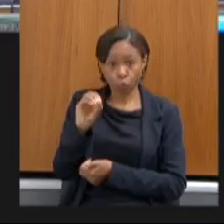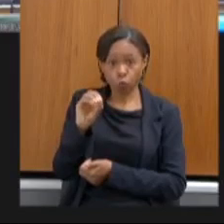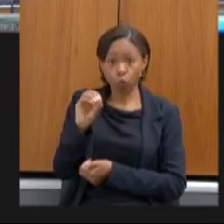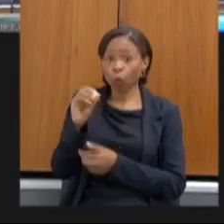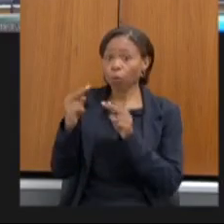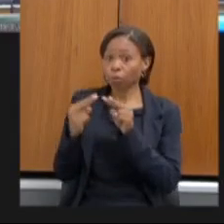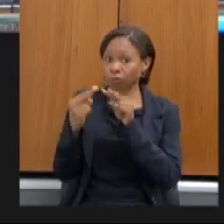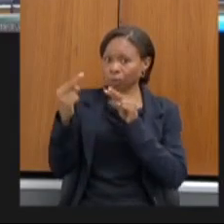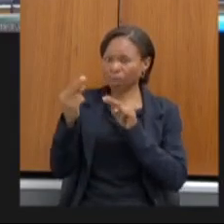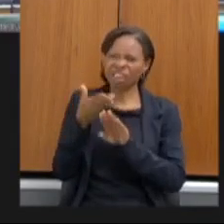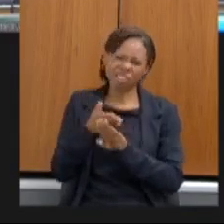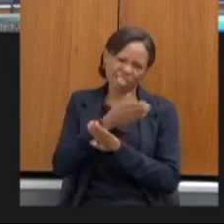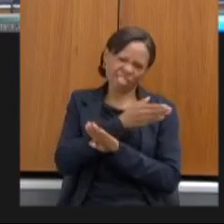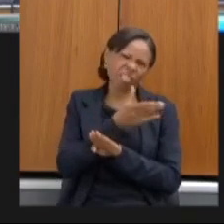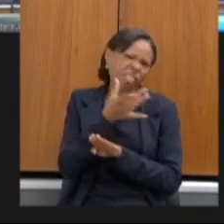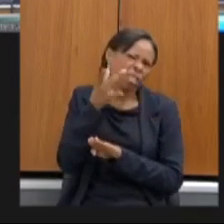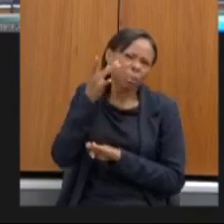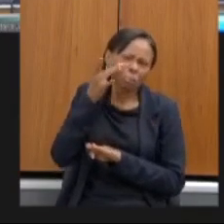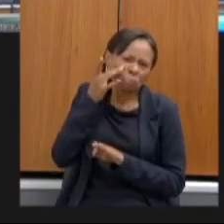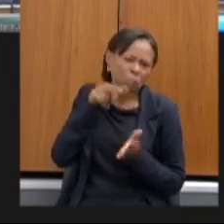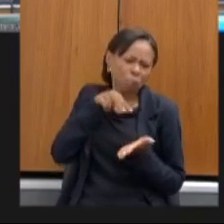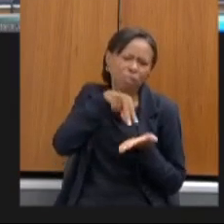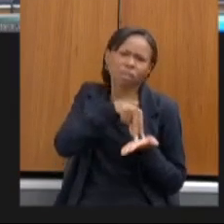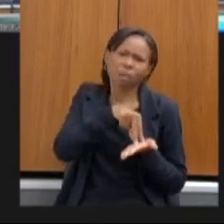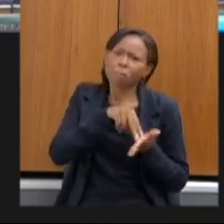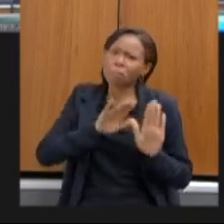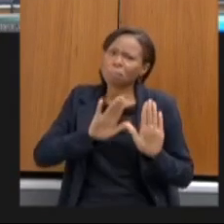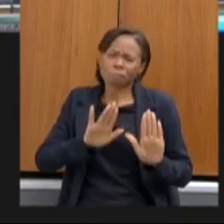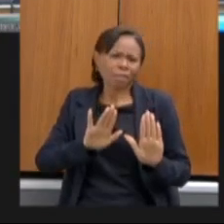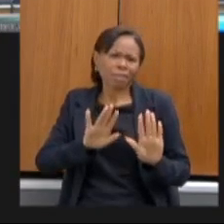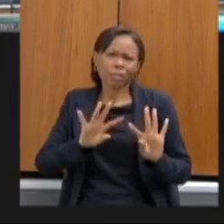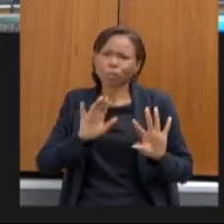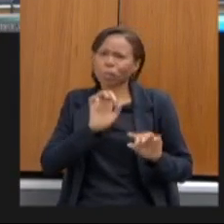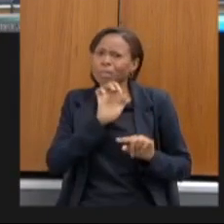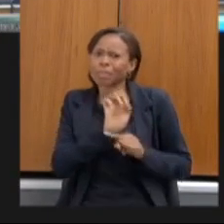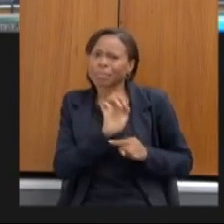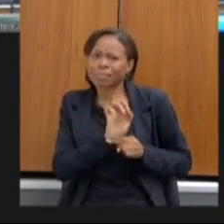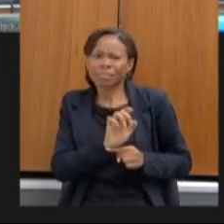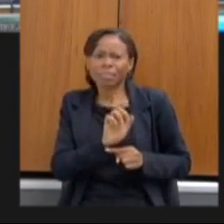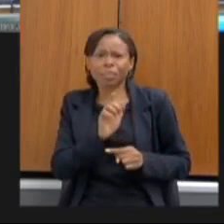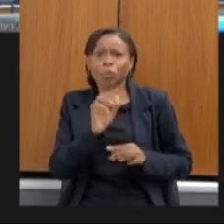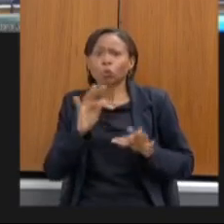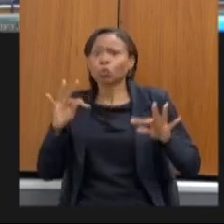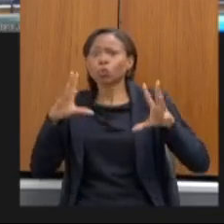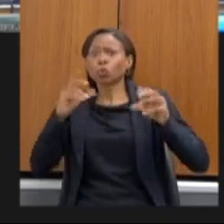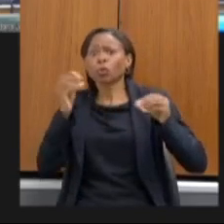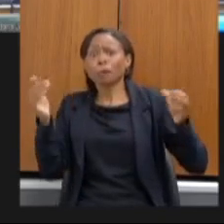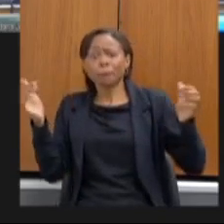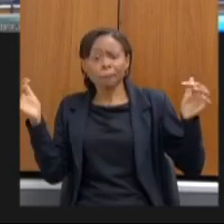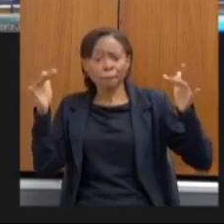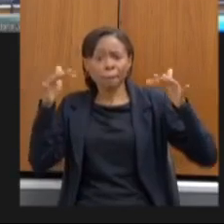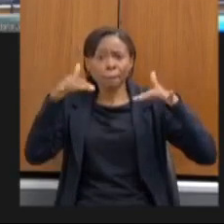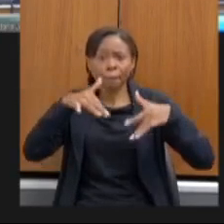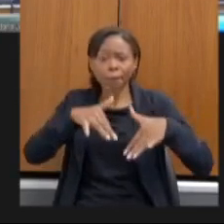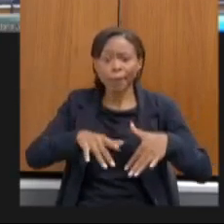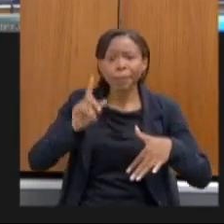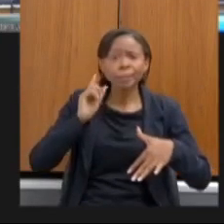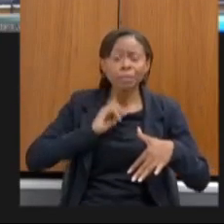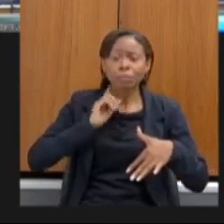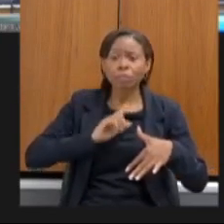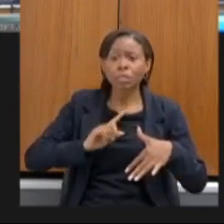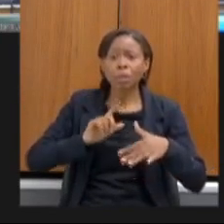presencial não fazia sentido Todo o estado virar Minas Gerais para tirar a sua carteira do Artesão